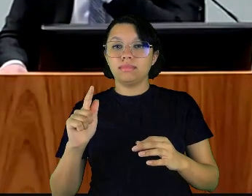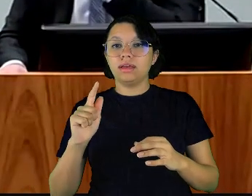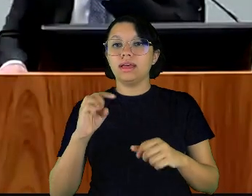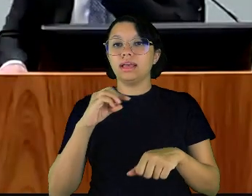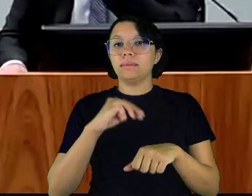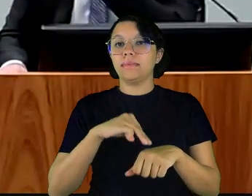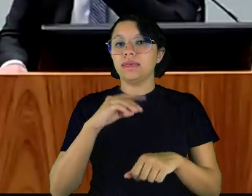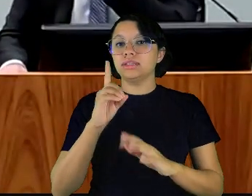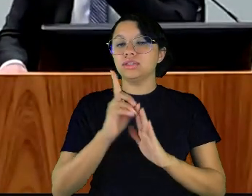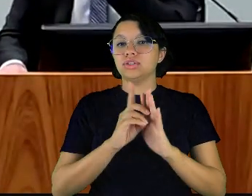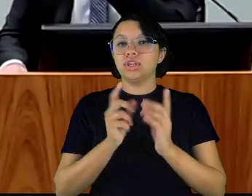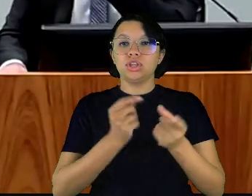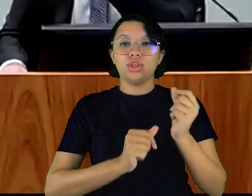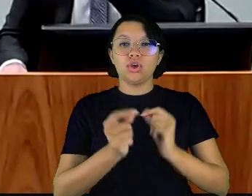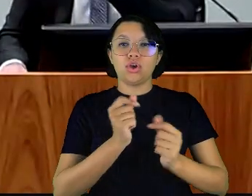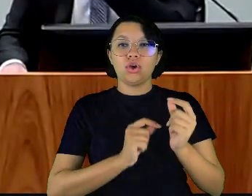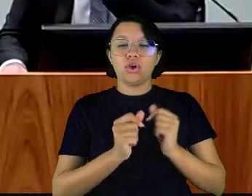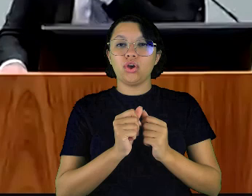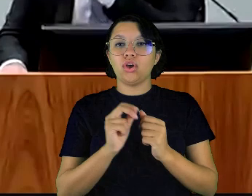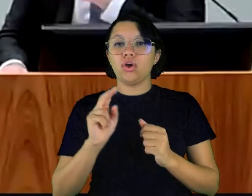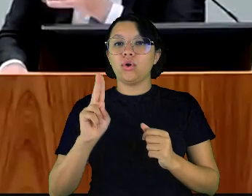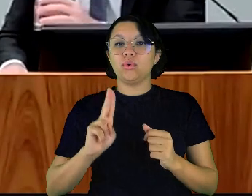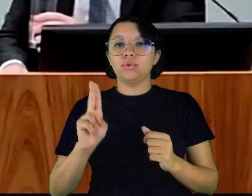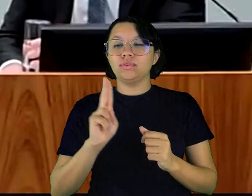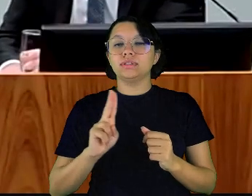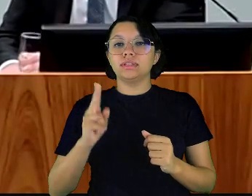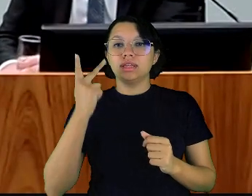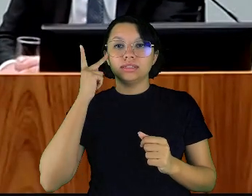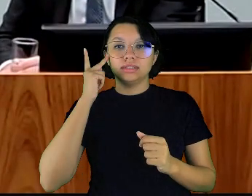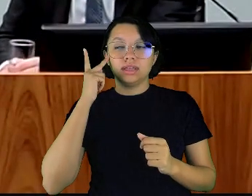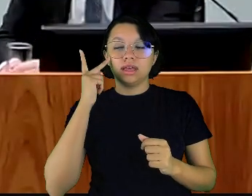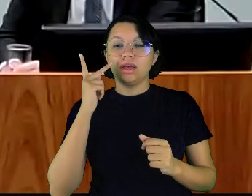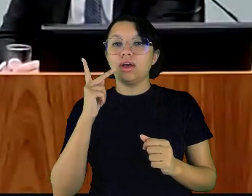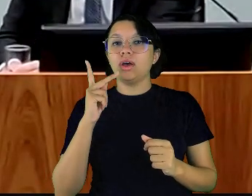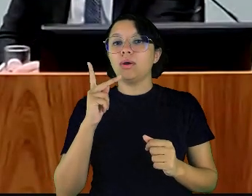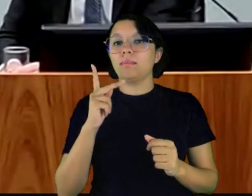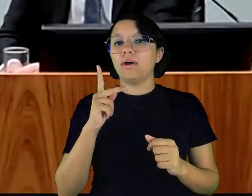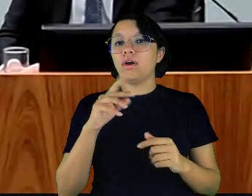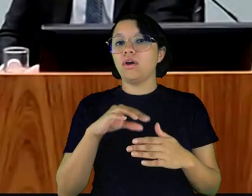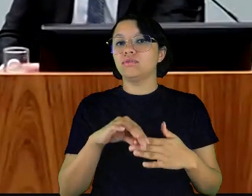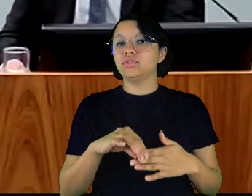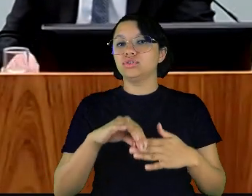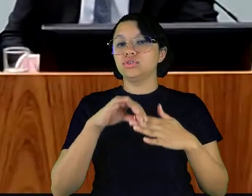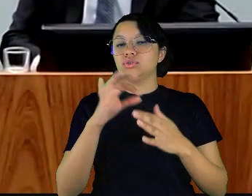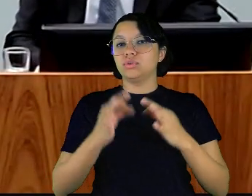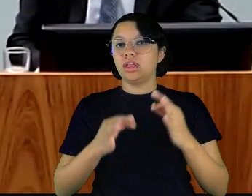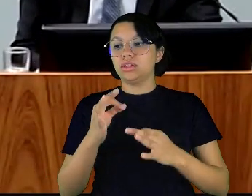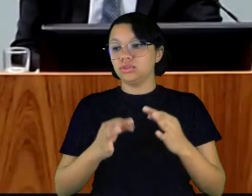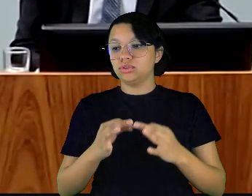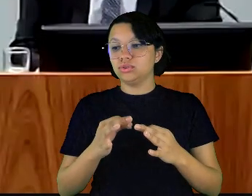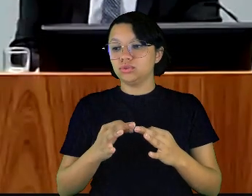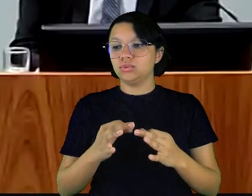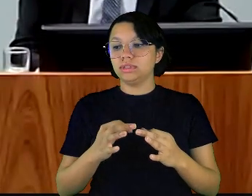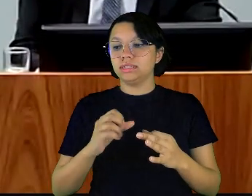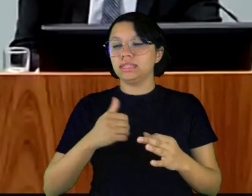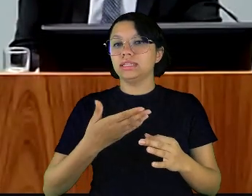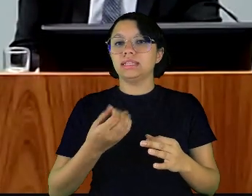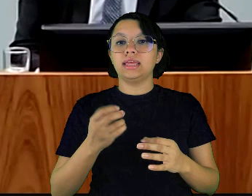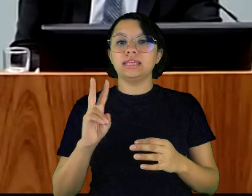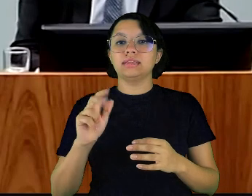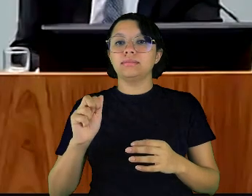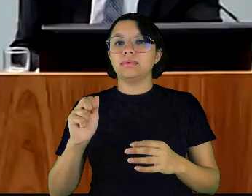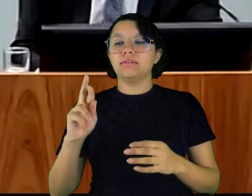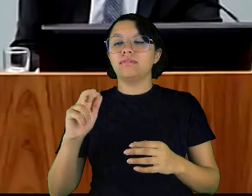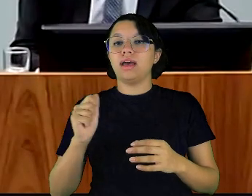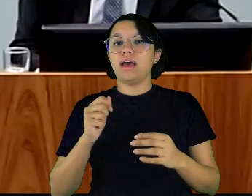Direito Econômico e Financeiro pela Universidade de São Paulo, foi juíza titular da 10ª Vara Civil de São Paulo, participou da implantação do